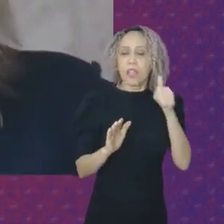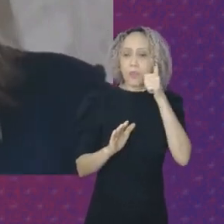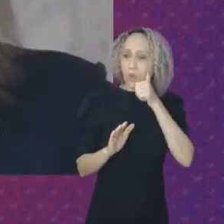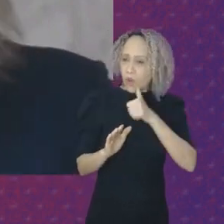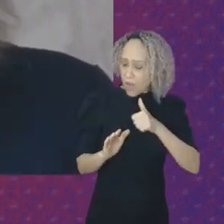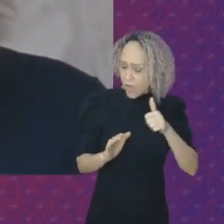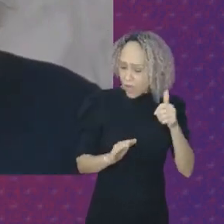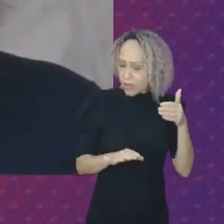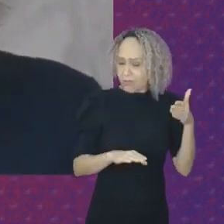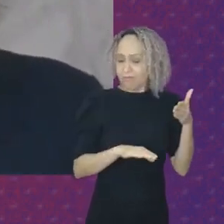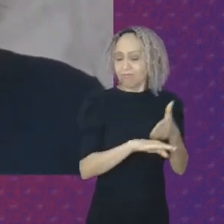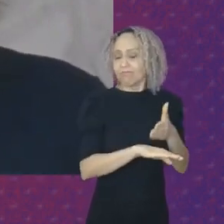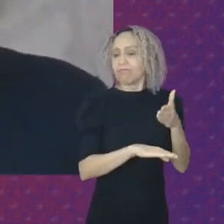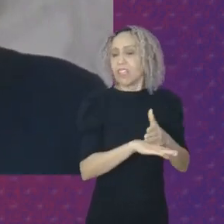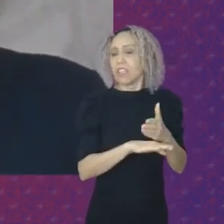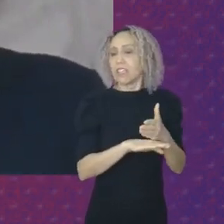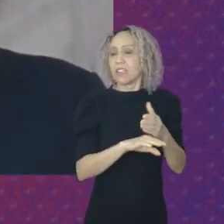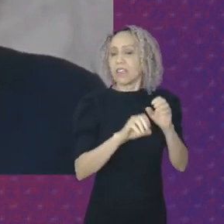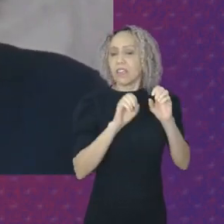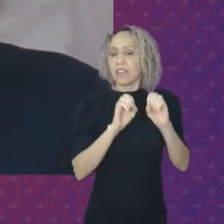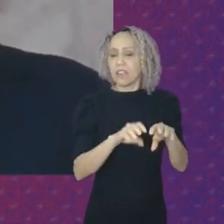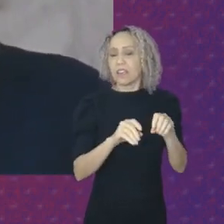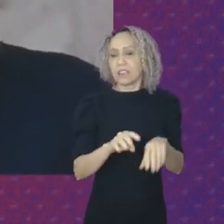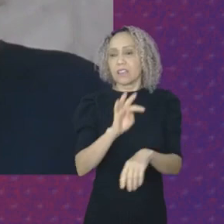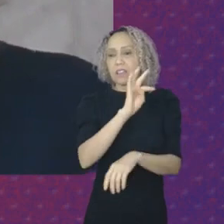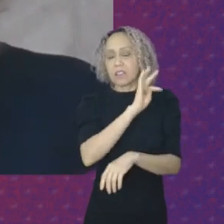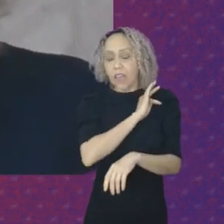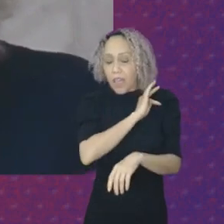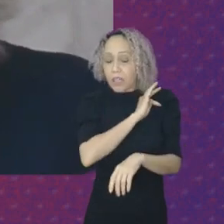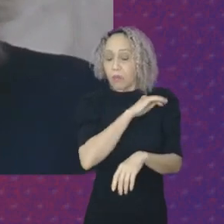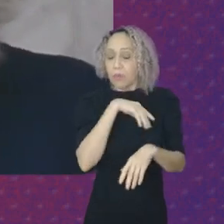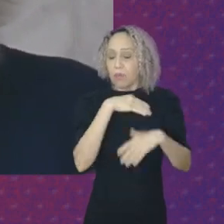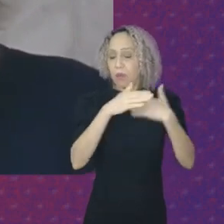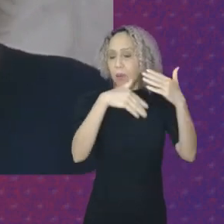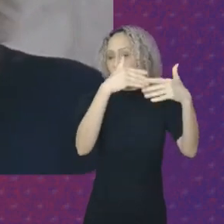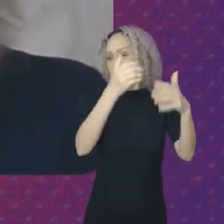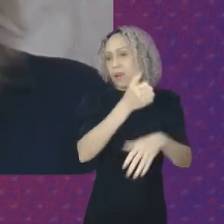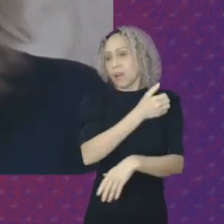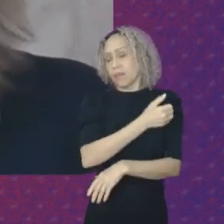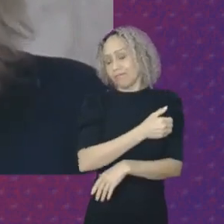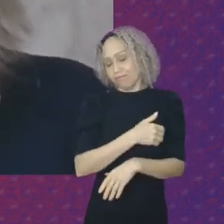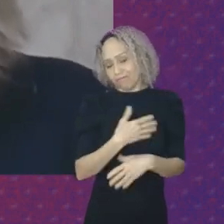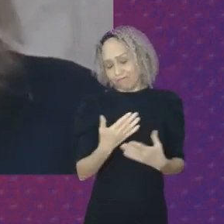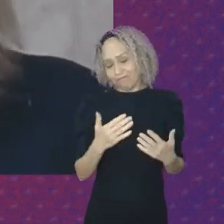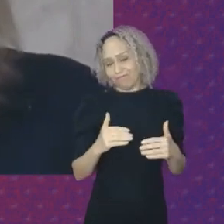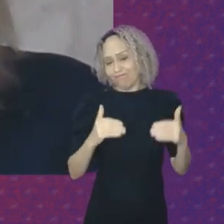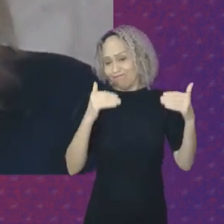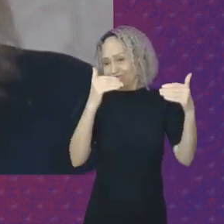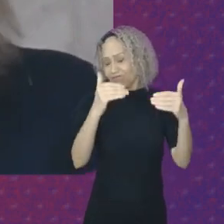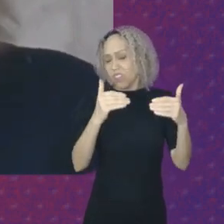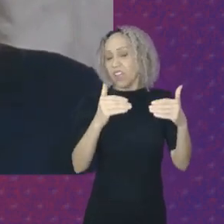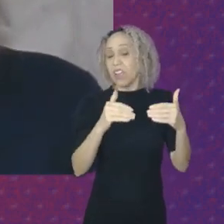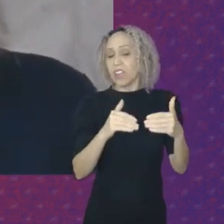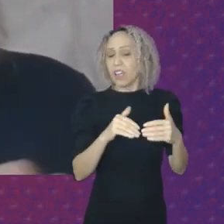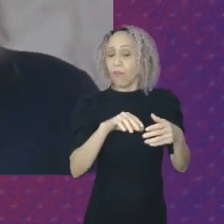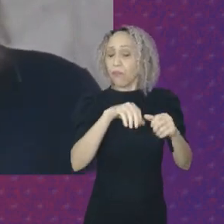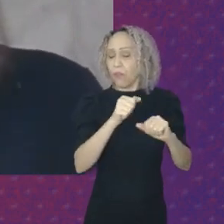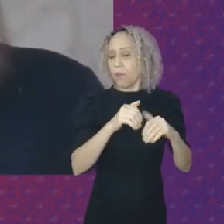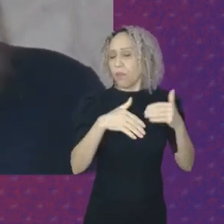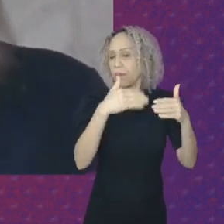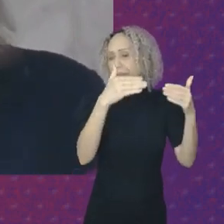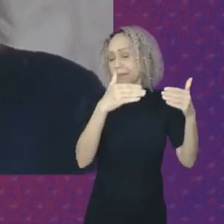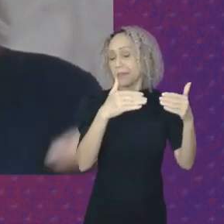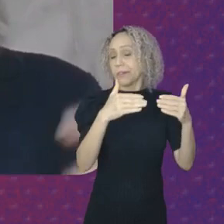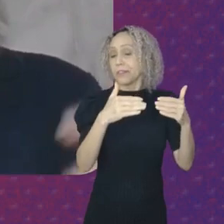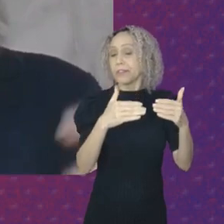partir daí, terem uma maior escolaridade e buscarem mais e melhores empregos.